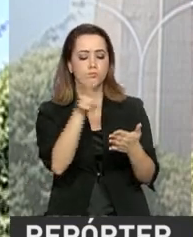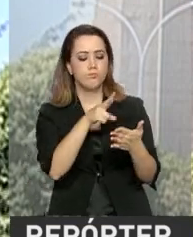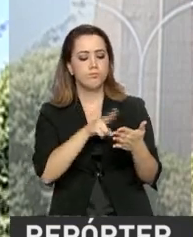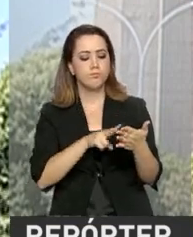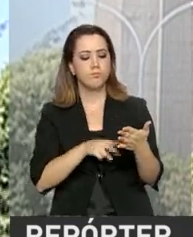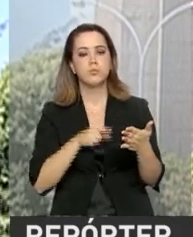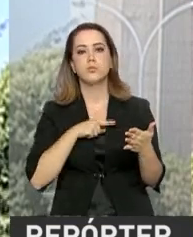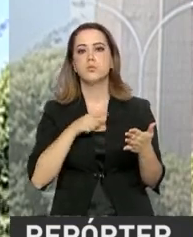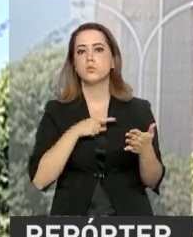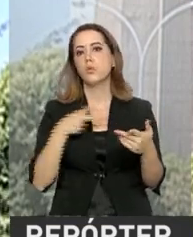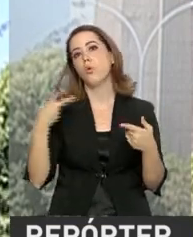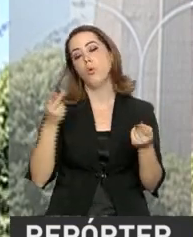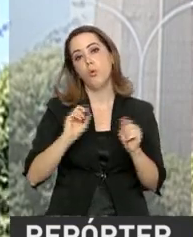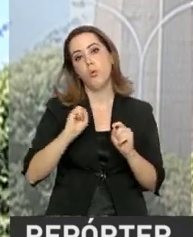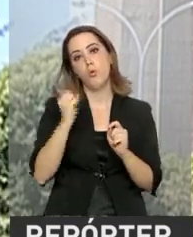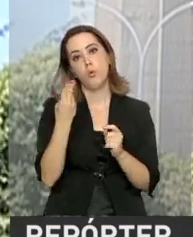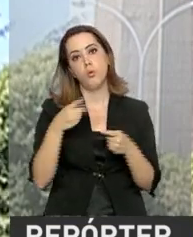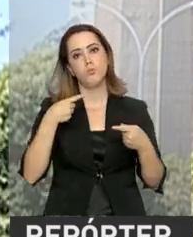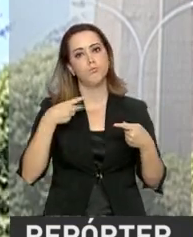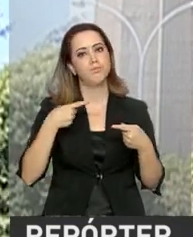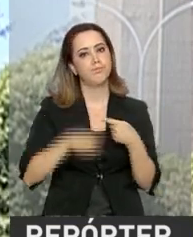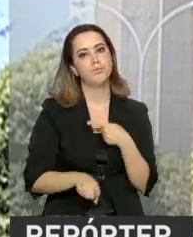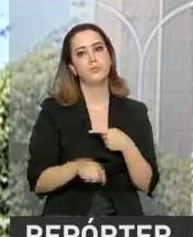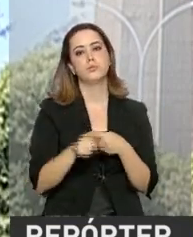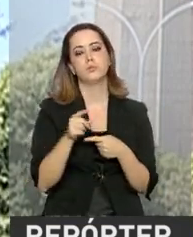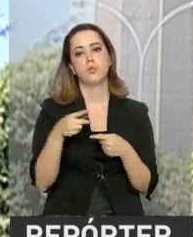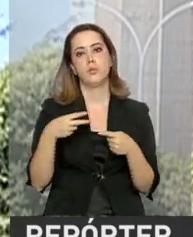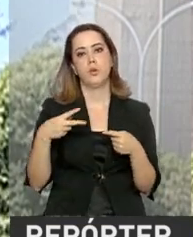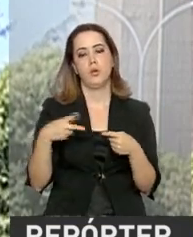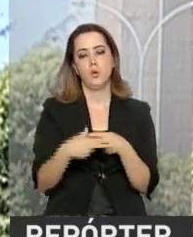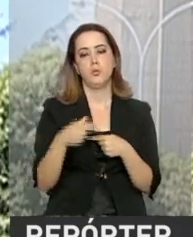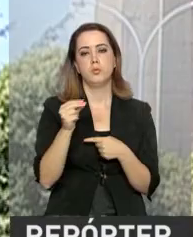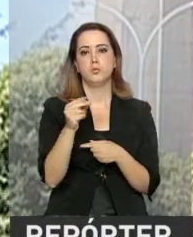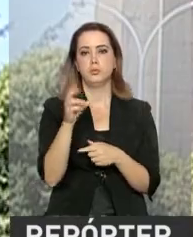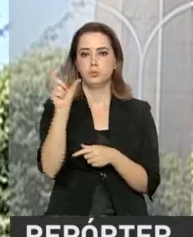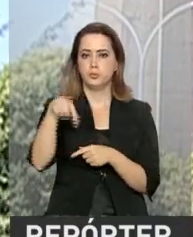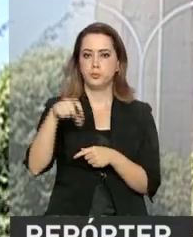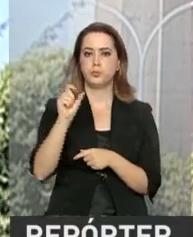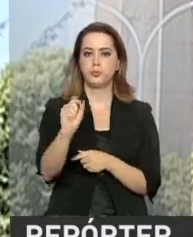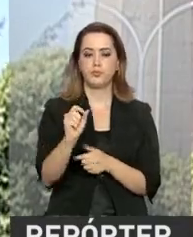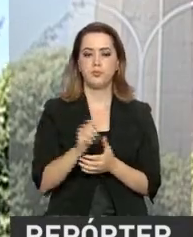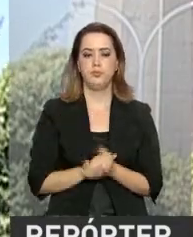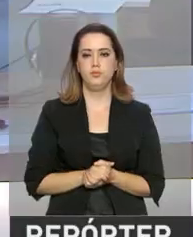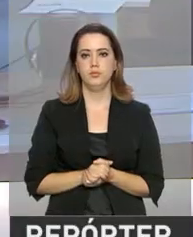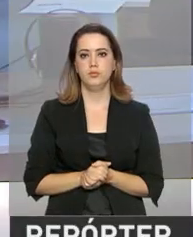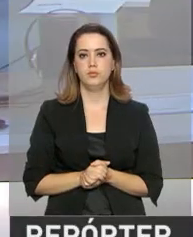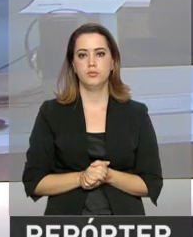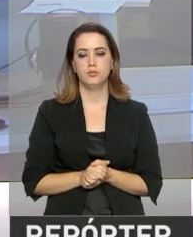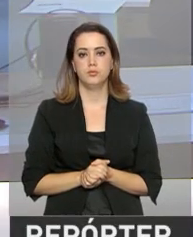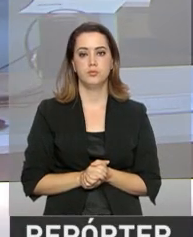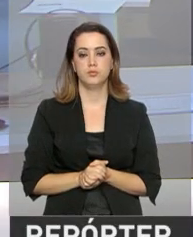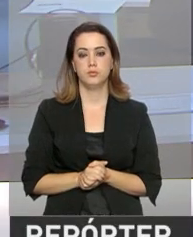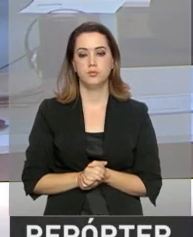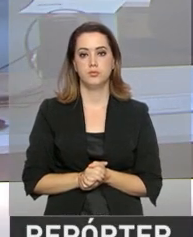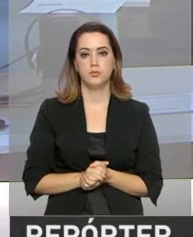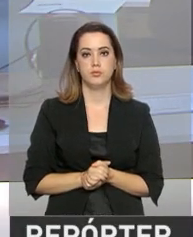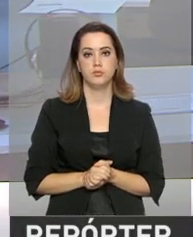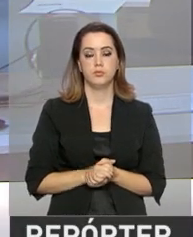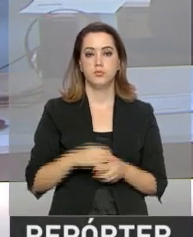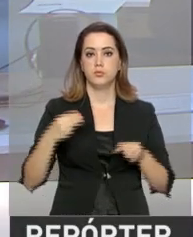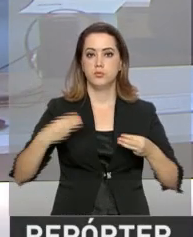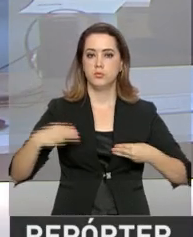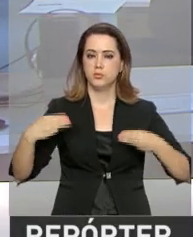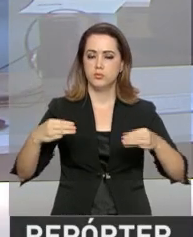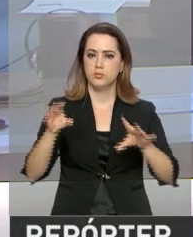também bloquear o cartão, caso o cliente tenha perdido esse cartão. De Brasília, Paola Deort. E o Ministério